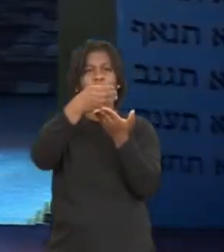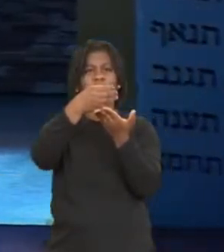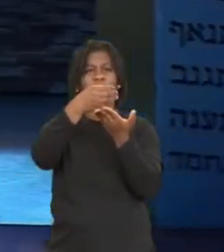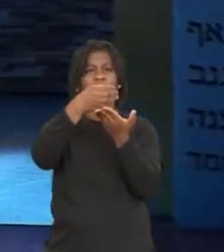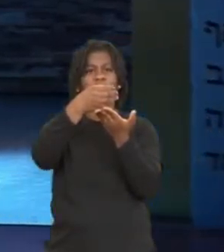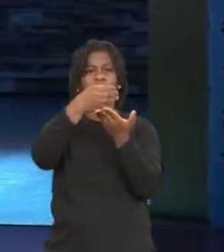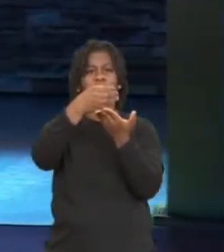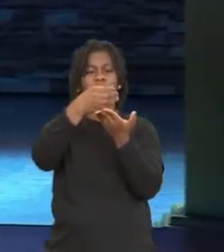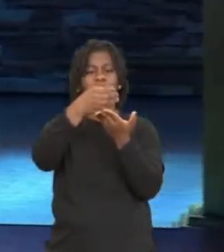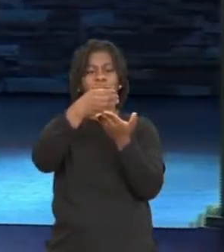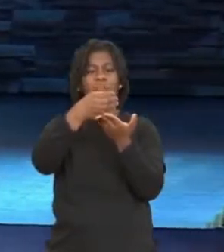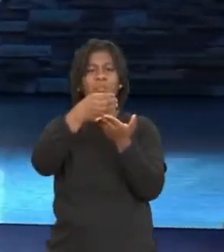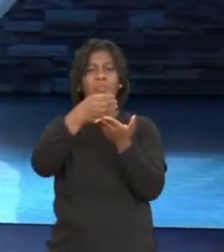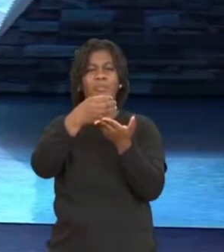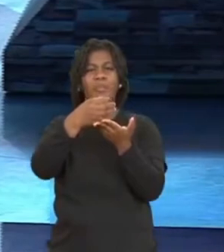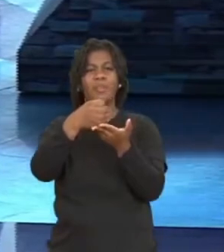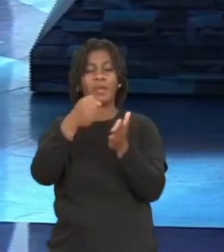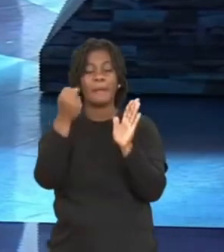Essa é a marca